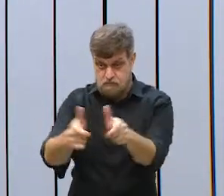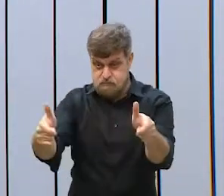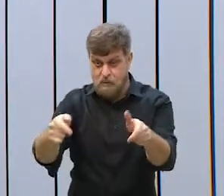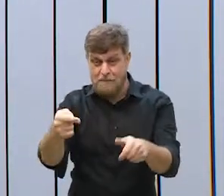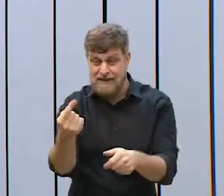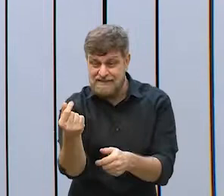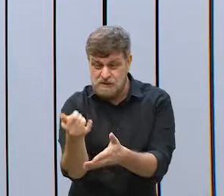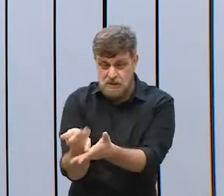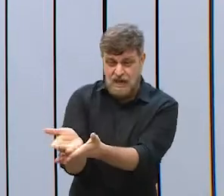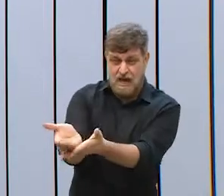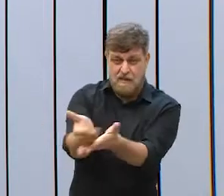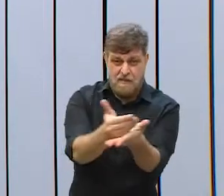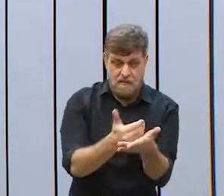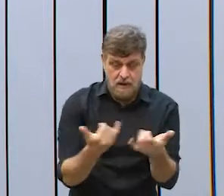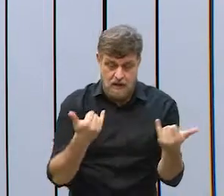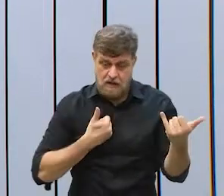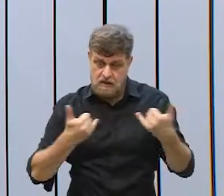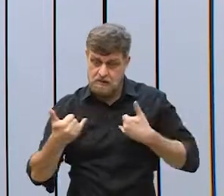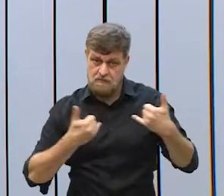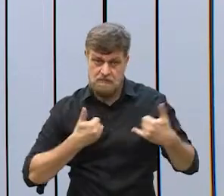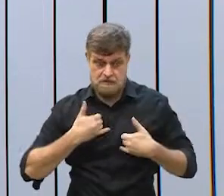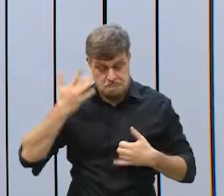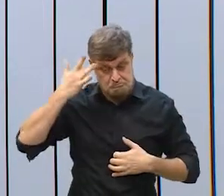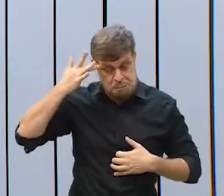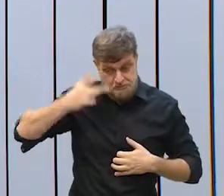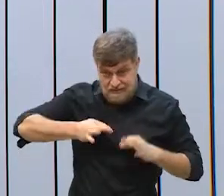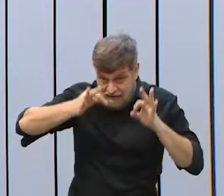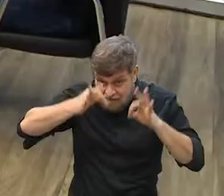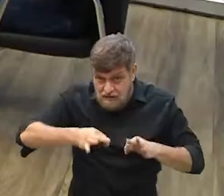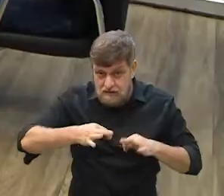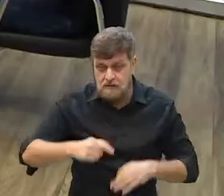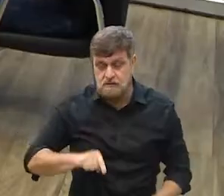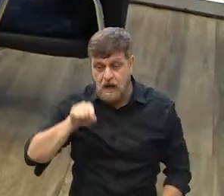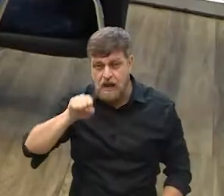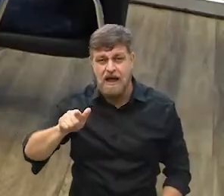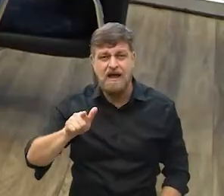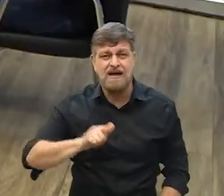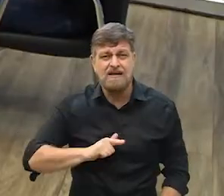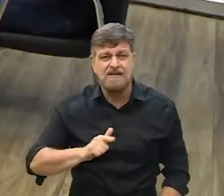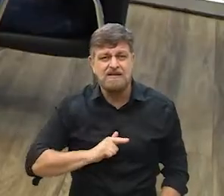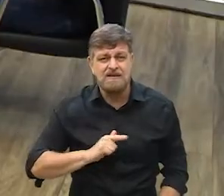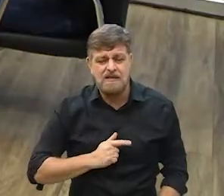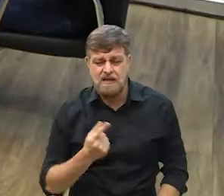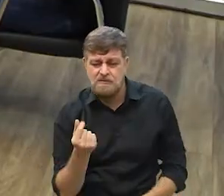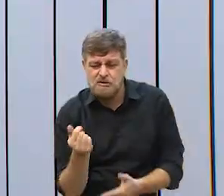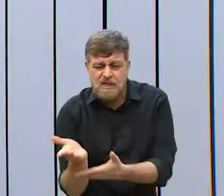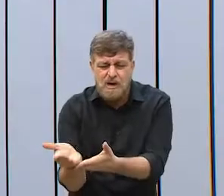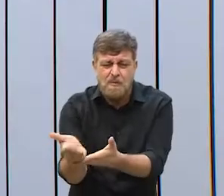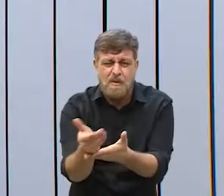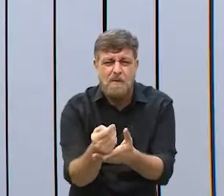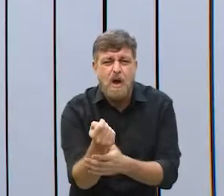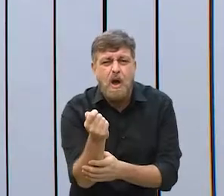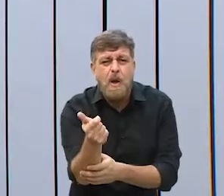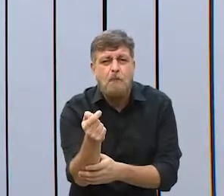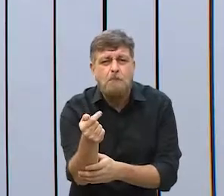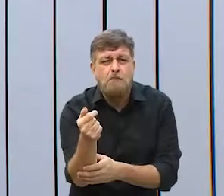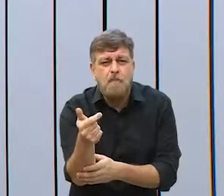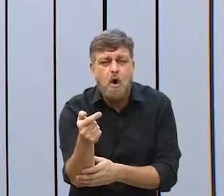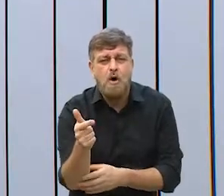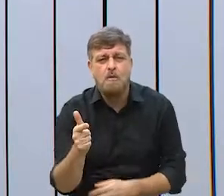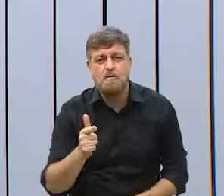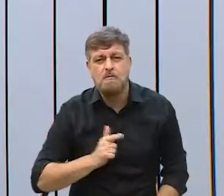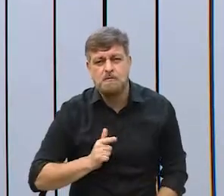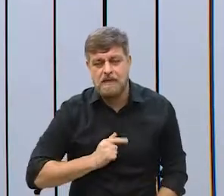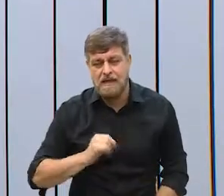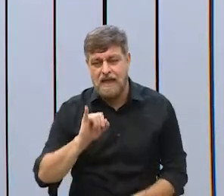a informação que eu obtive, não tenho inscrito, mas vou solicitar, fiquei sabendo que é uma arrecadação de imposto muito baixa